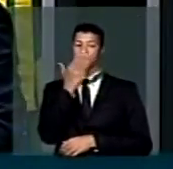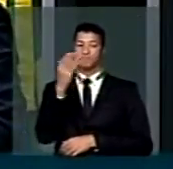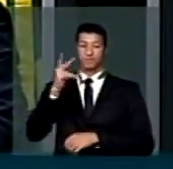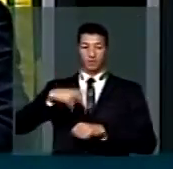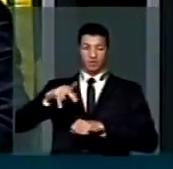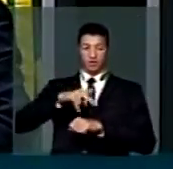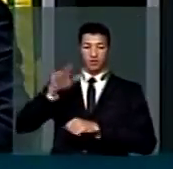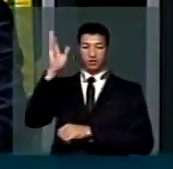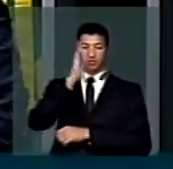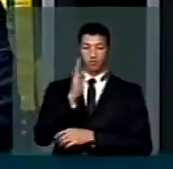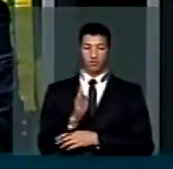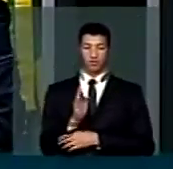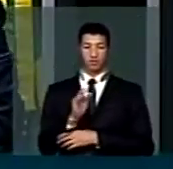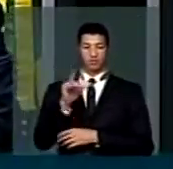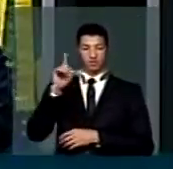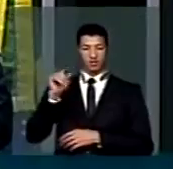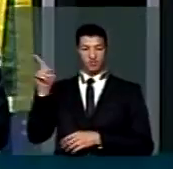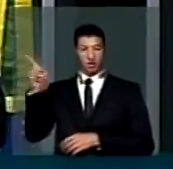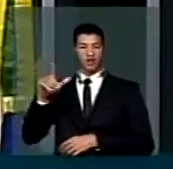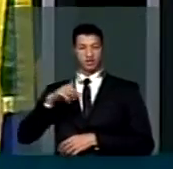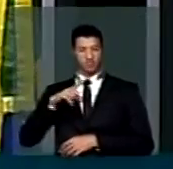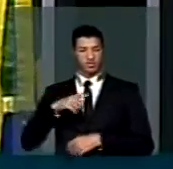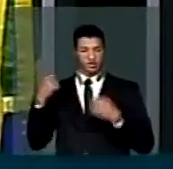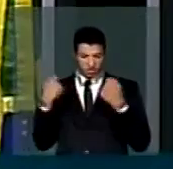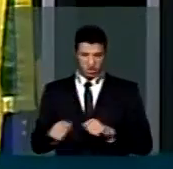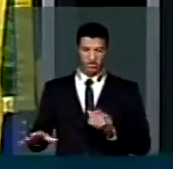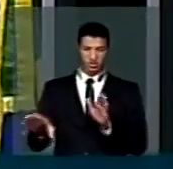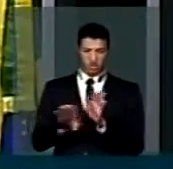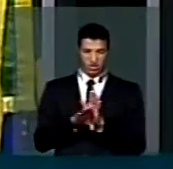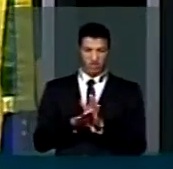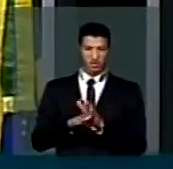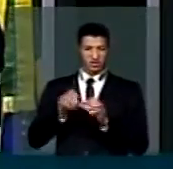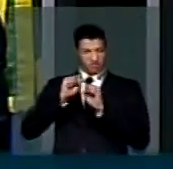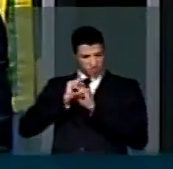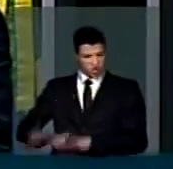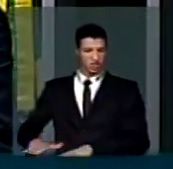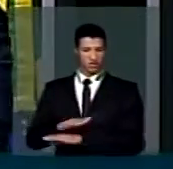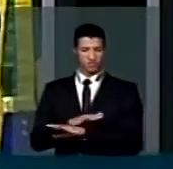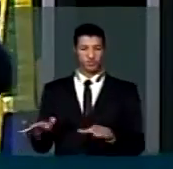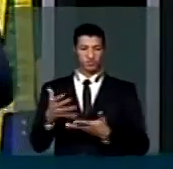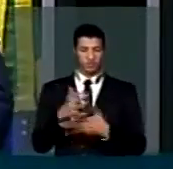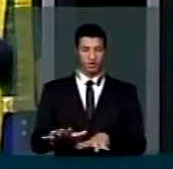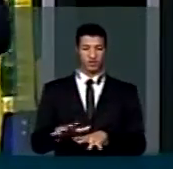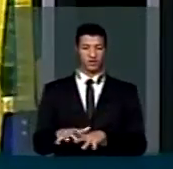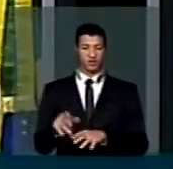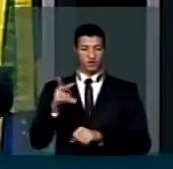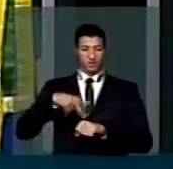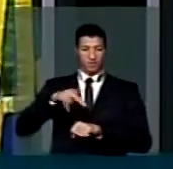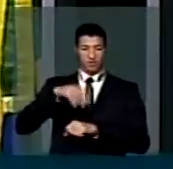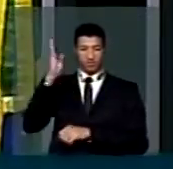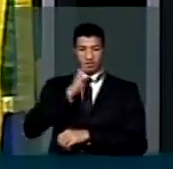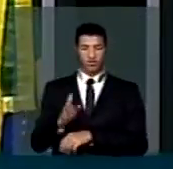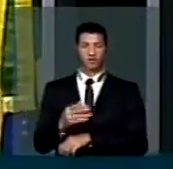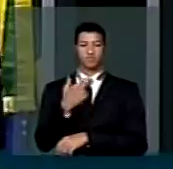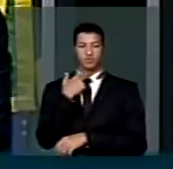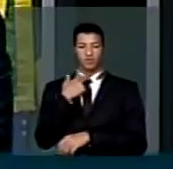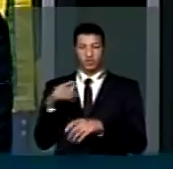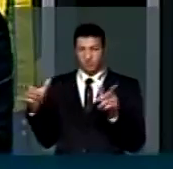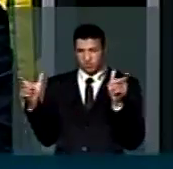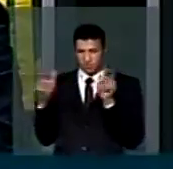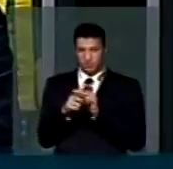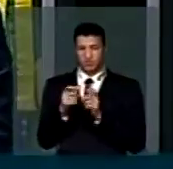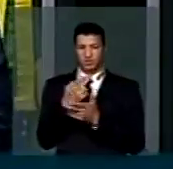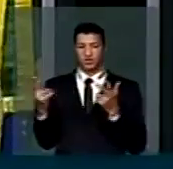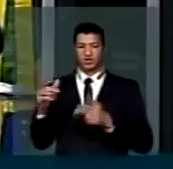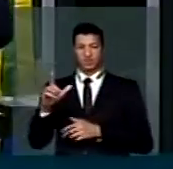à nação. Ela tem que chegar. Basta, chega. Esse país não pode se apequenar.